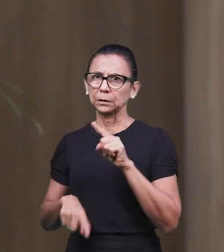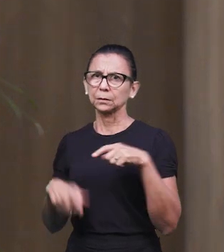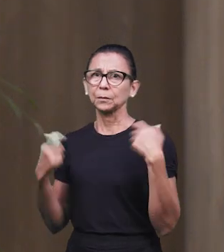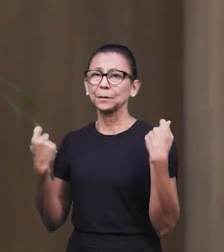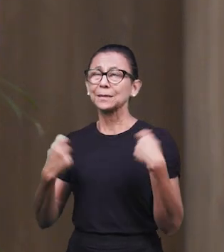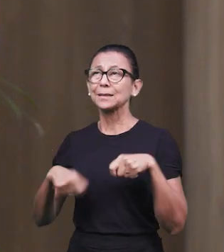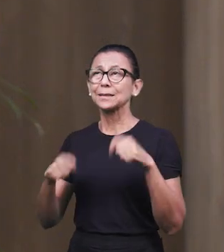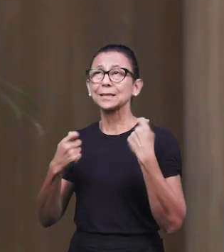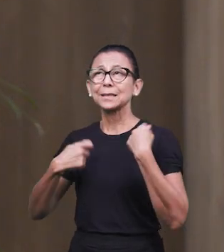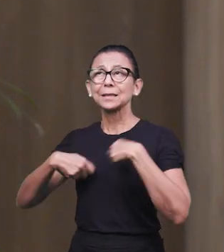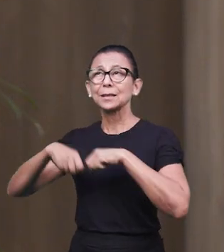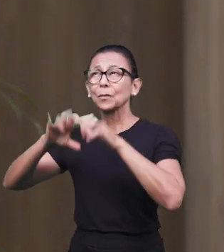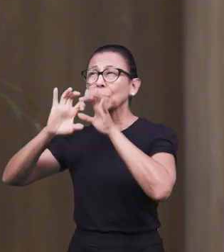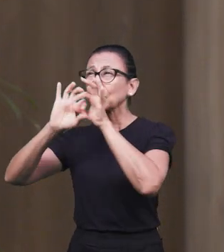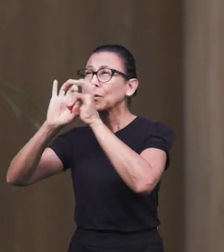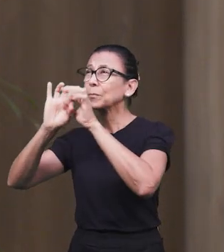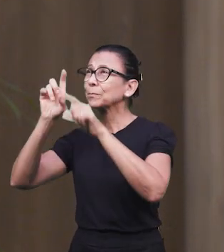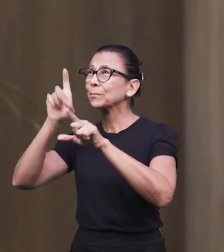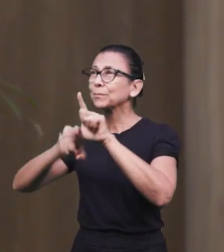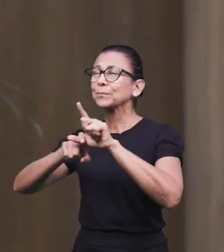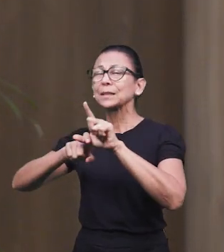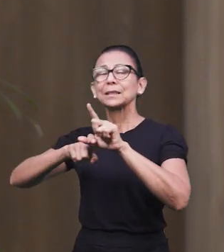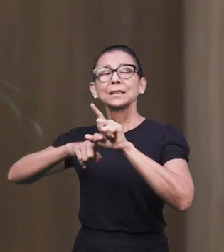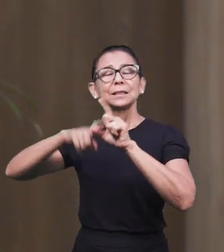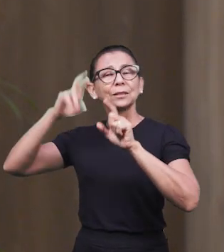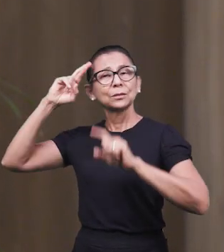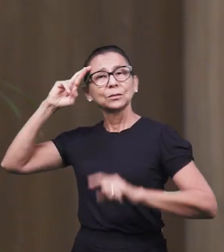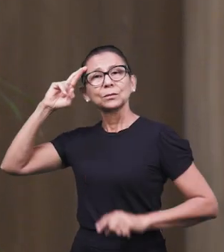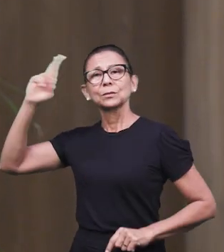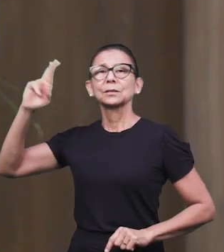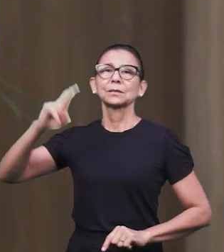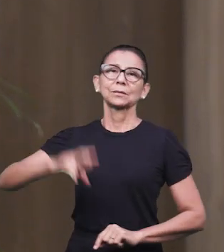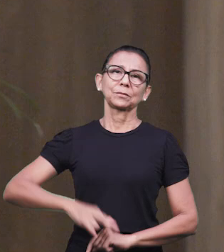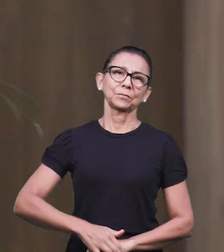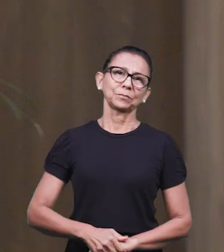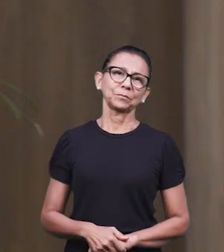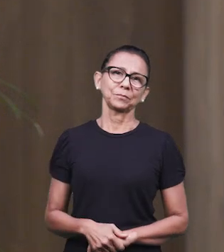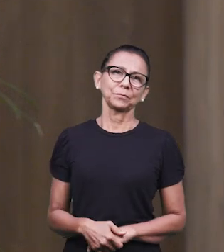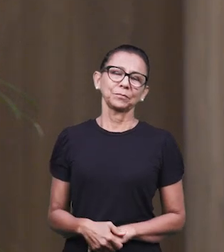dependência do Senhor. E a escolha sempre é